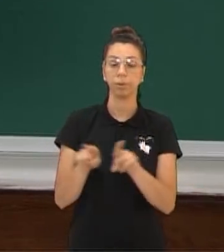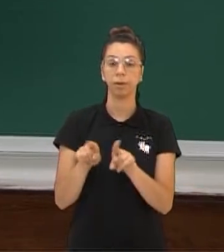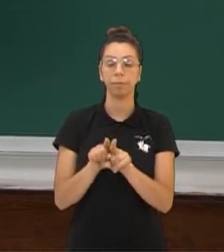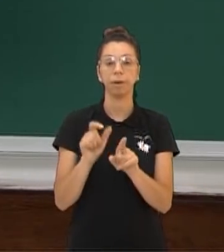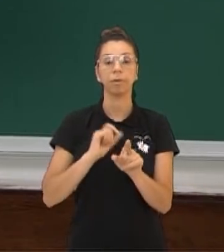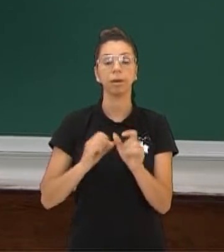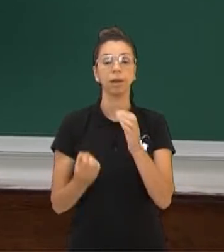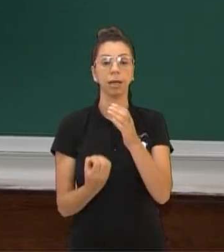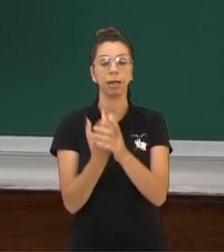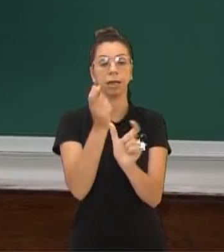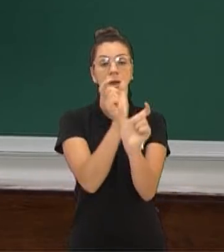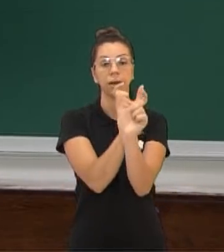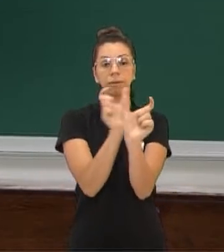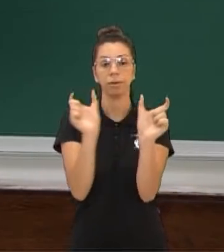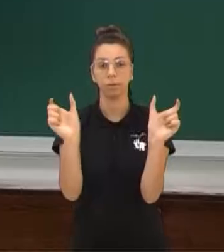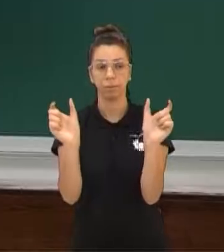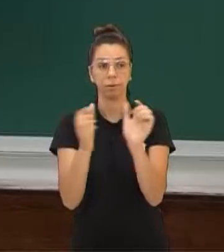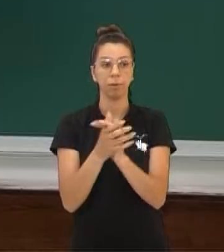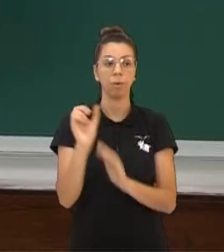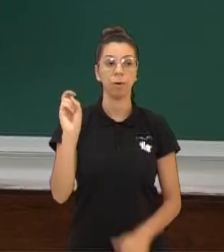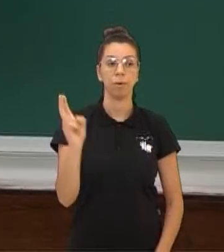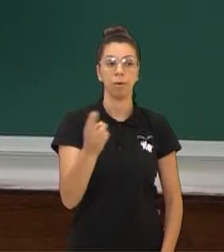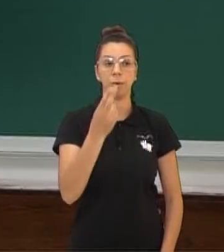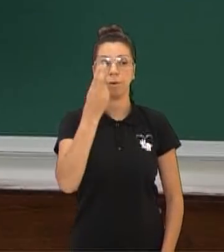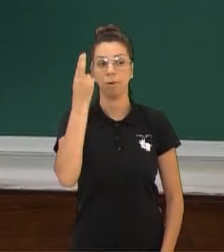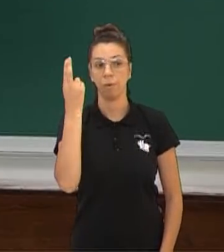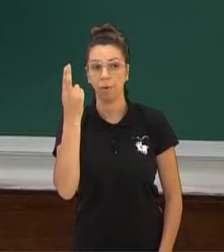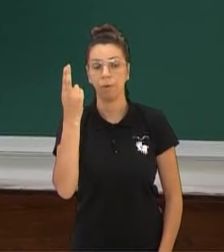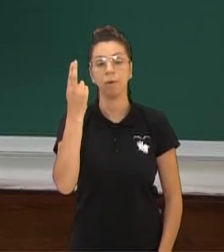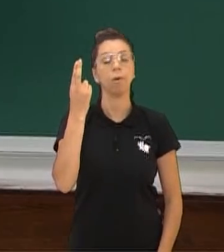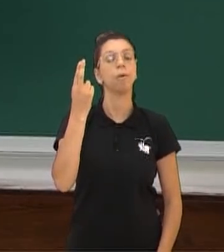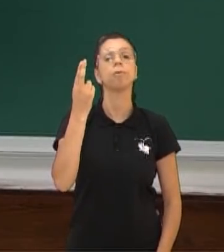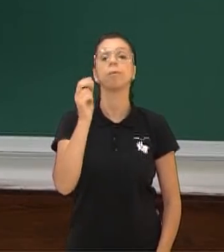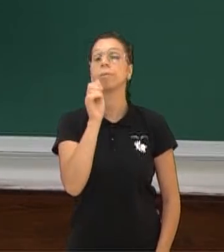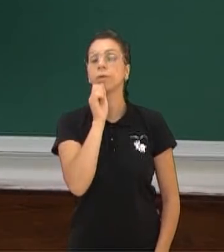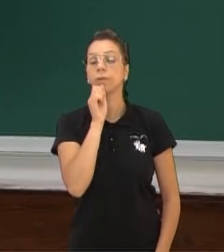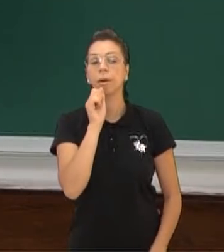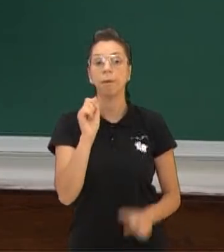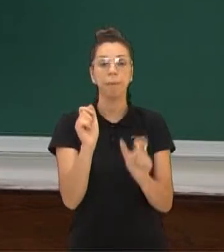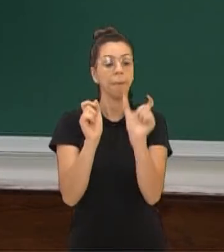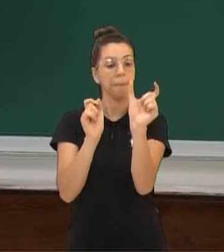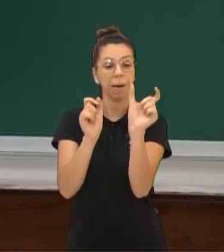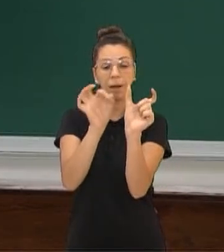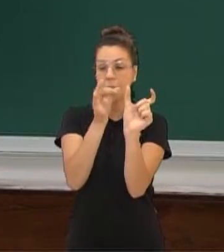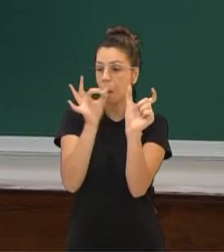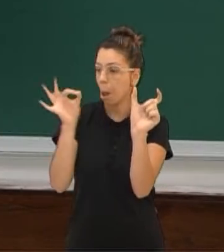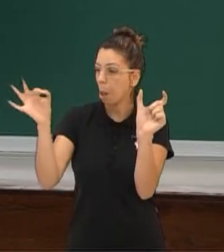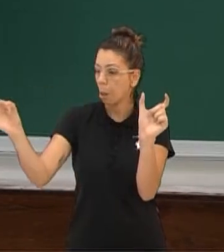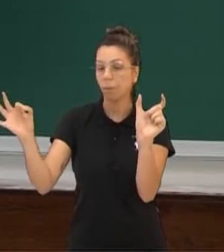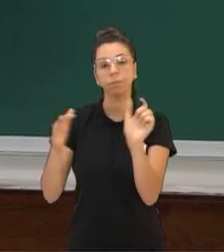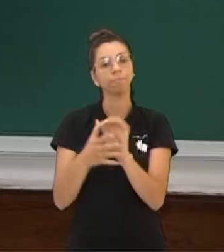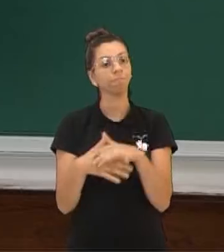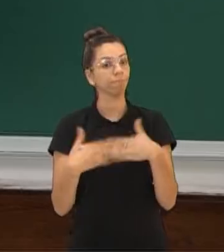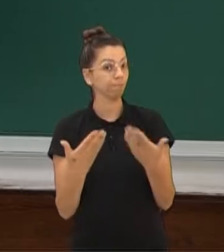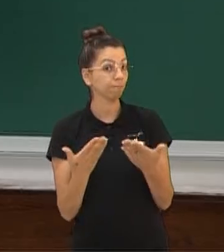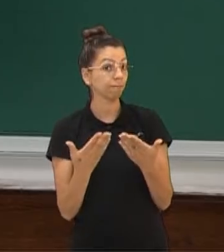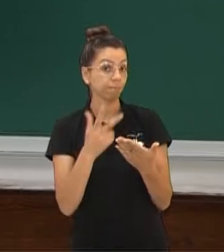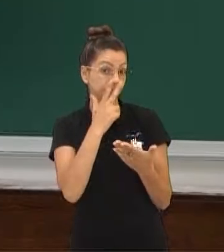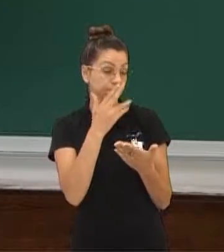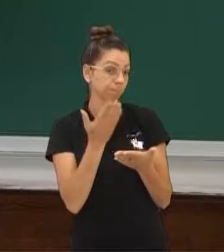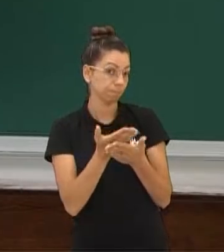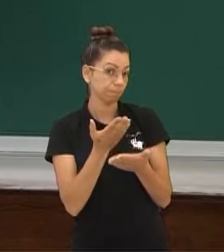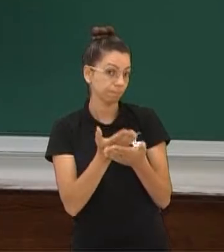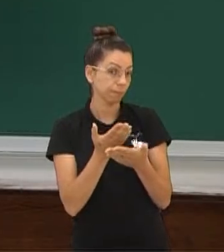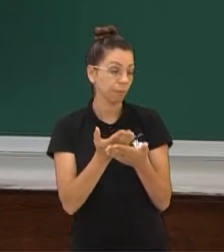que é a letra C, ou letra D, deixá-la mais longa. O que vocês acham? Nós estudamos agora há pouco o prefixo